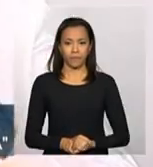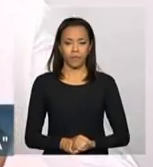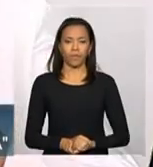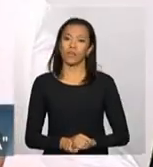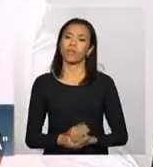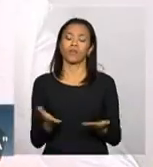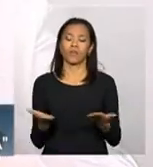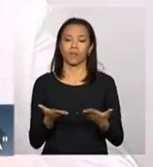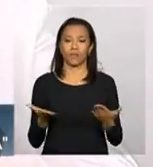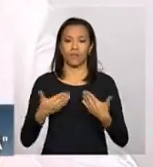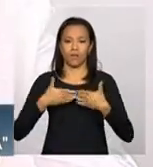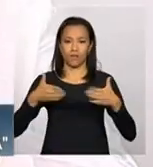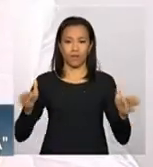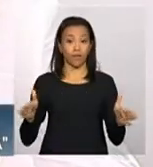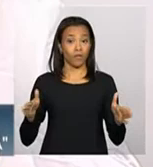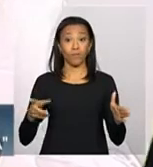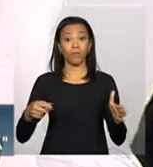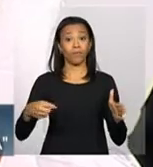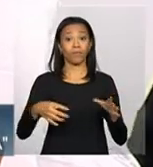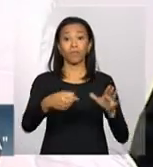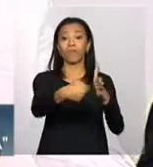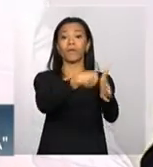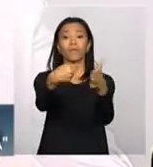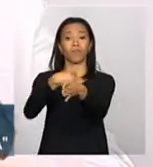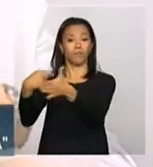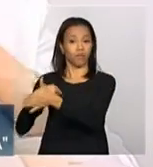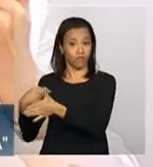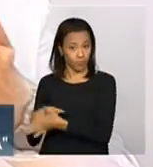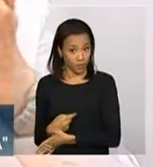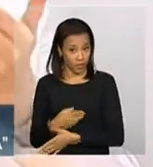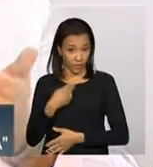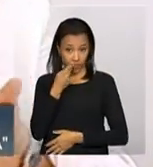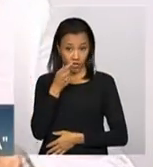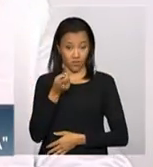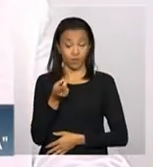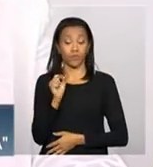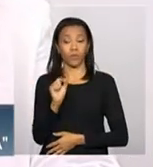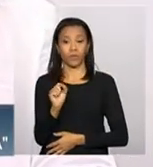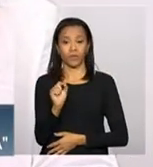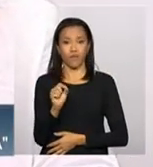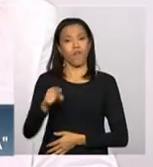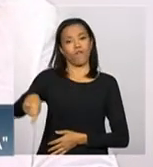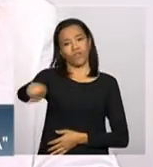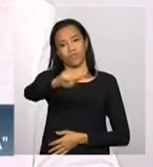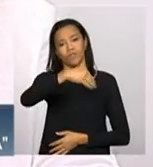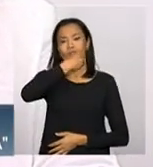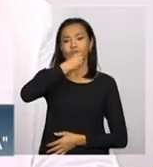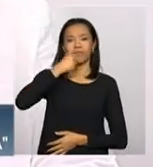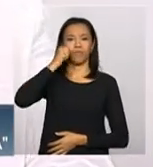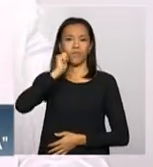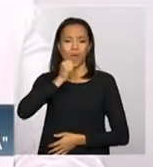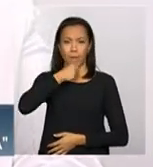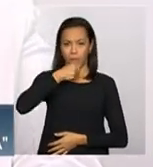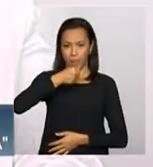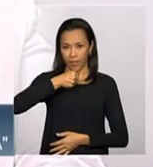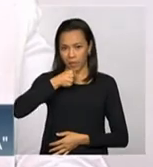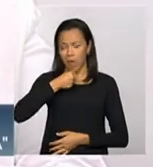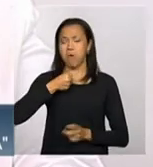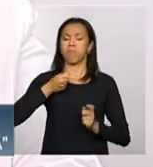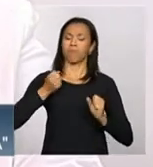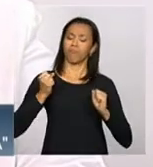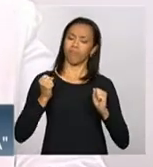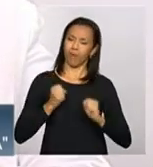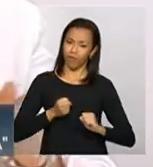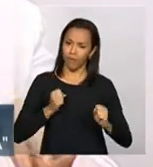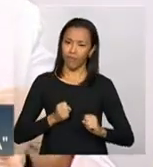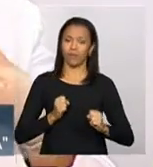abro para as perguntas, dizendo que você, os senhores, senhoras, jornalistas, podem dirigir